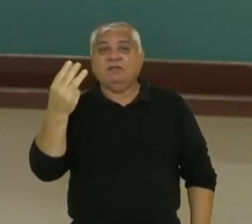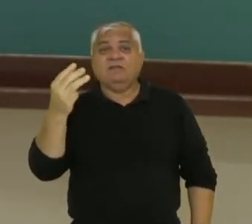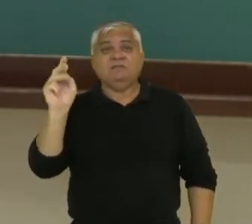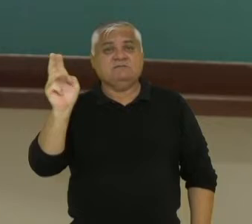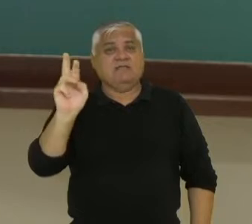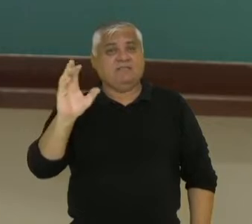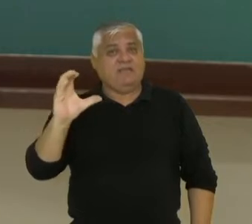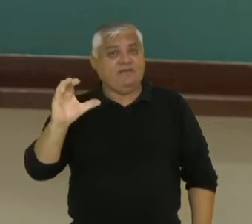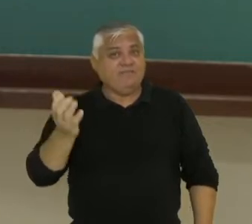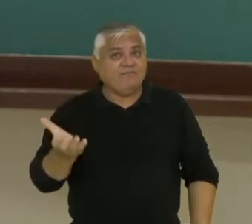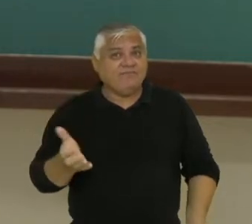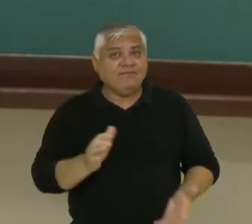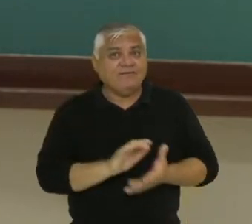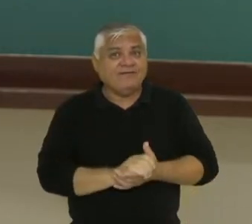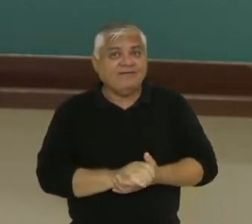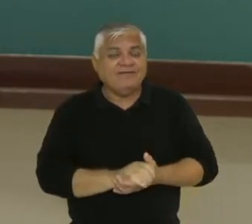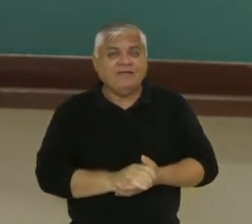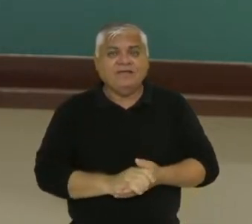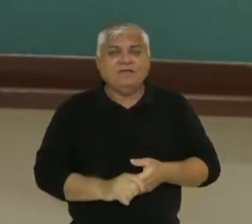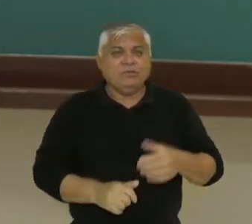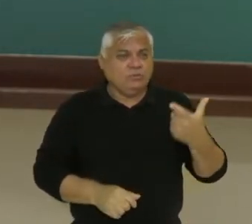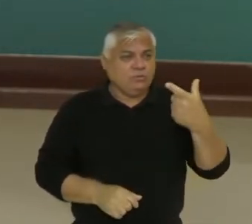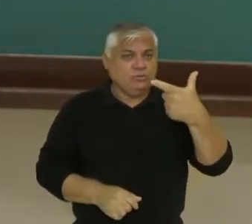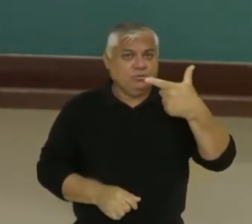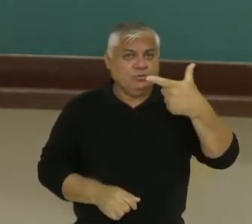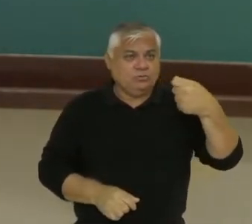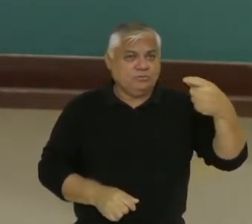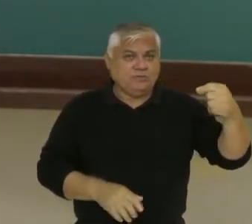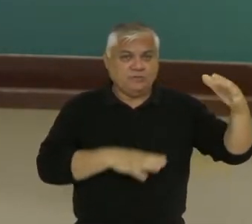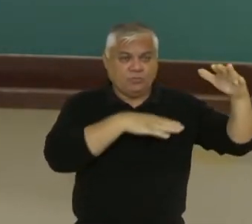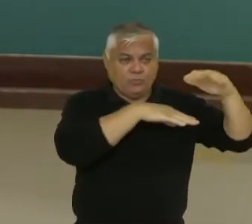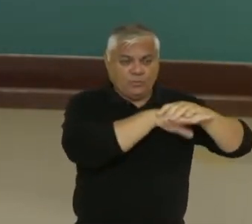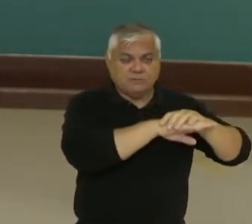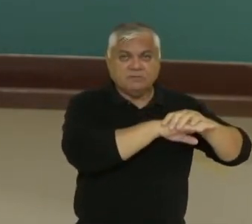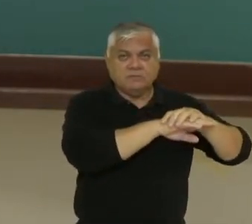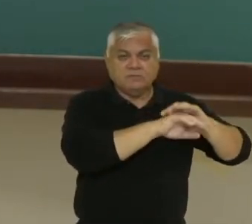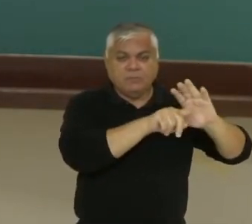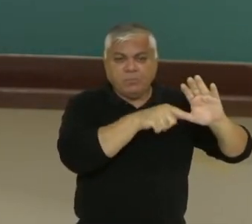249,83. Se esse dinheiro, R$200, que a gente rendeu R$